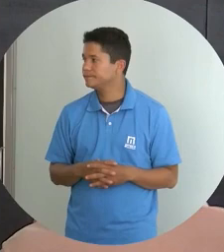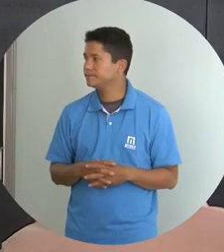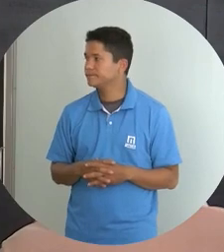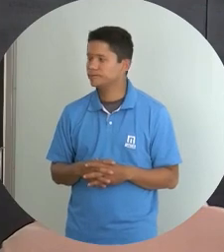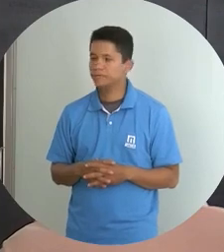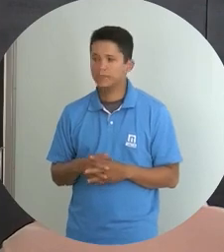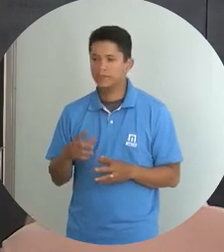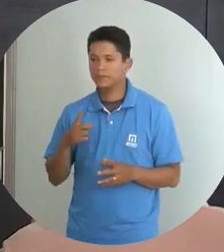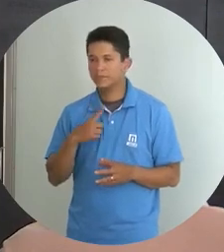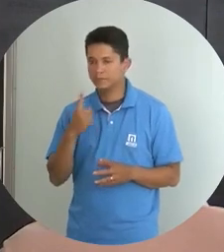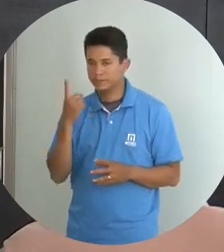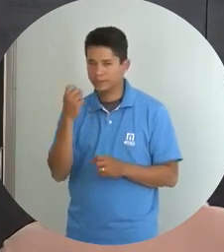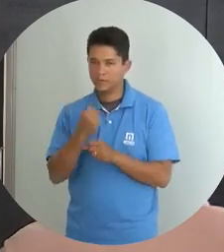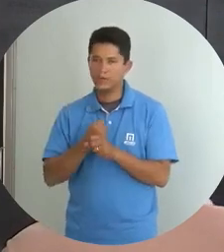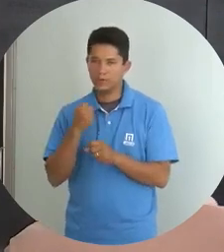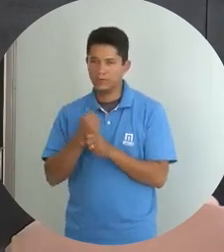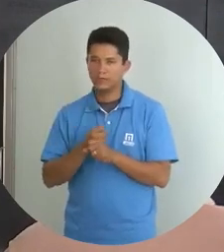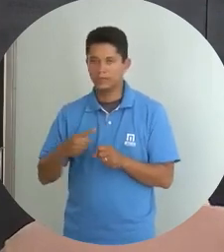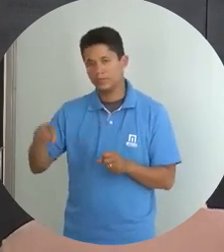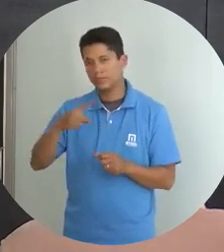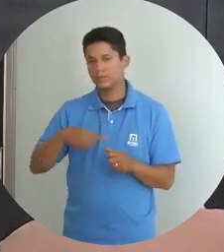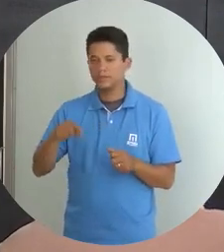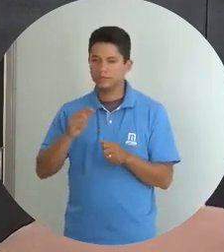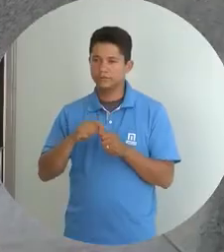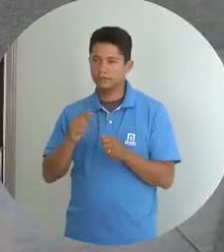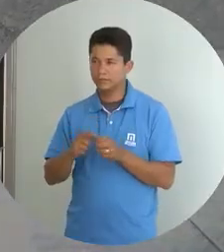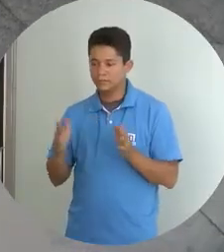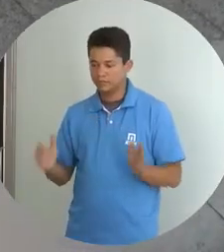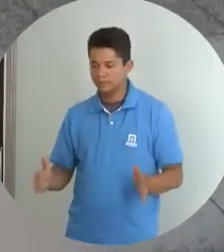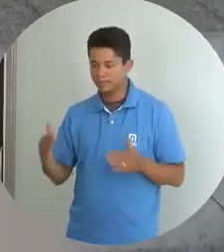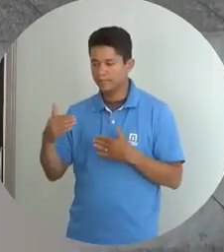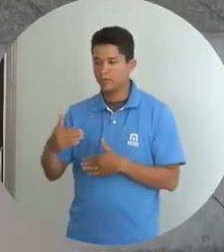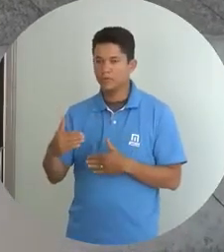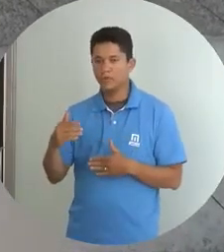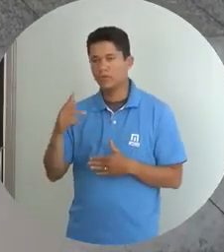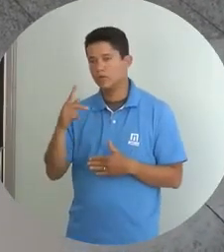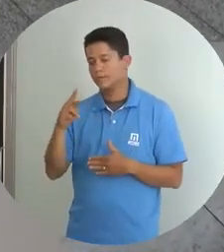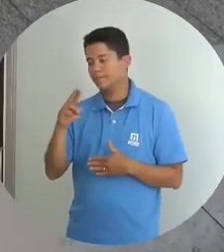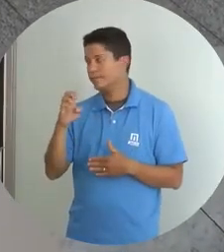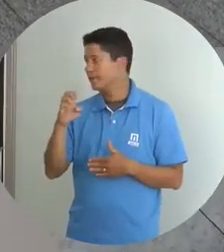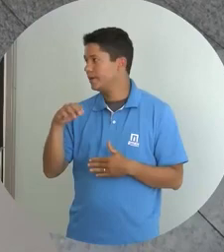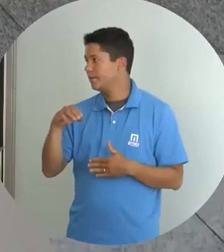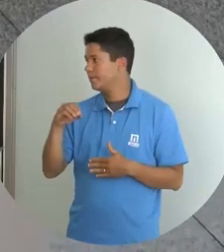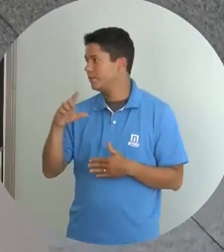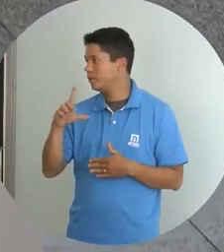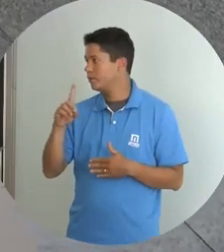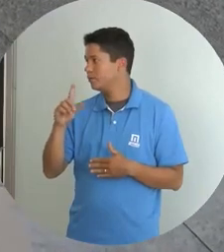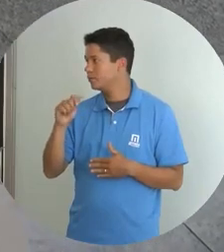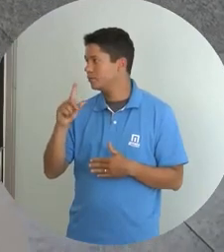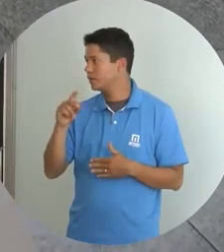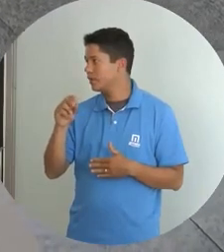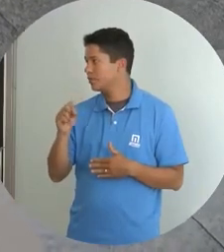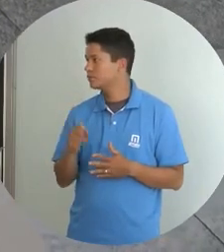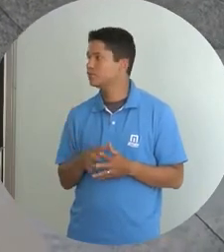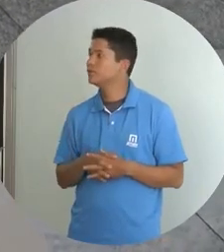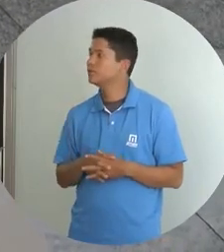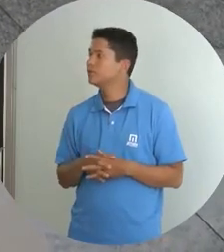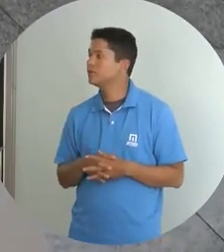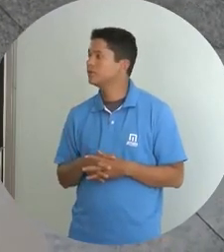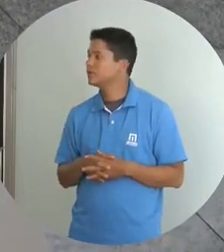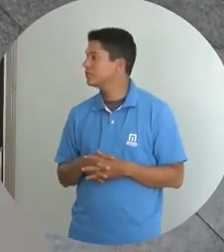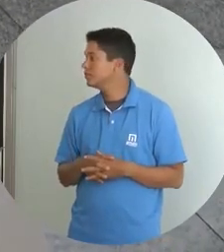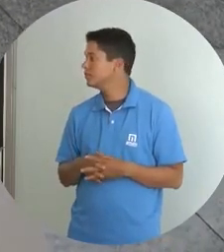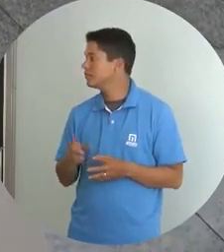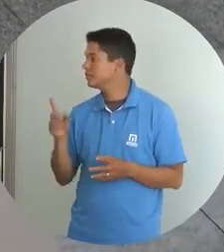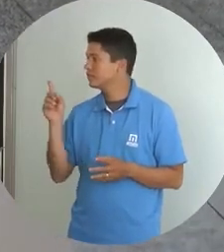Teve uma obra que a gente fez também com os blocos pré-moldados. Você vai mostrar isso? Não? Com bloco pré-moldado, que